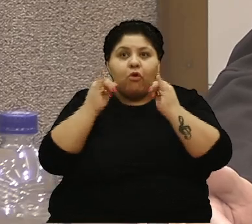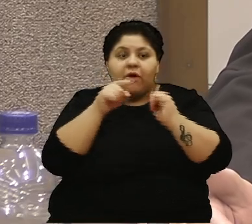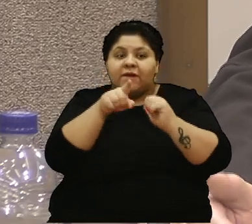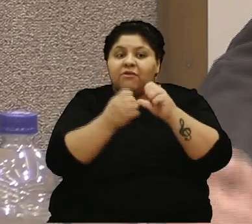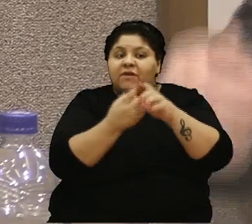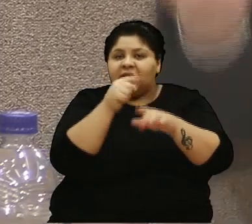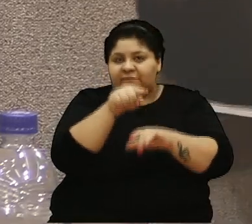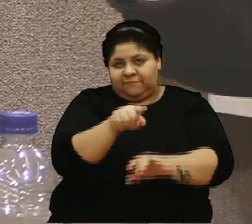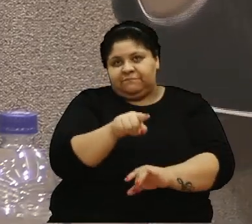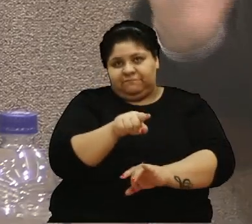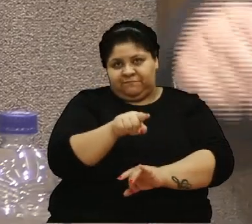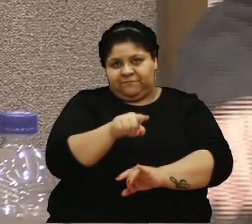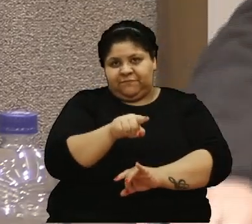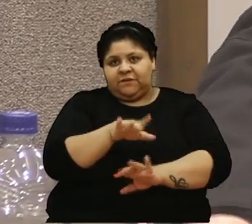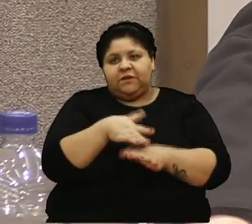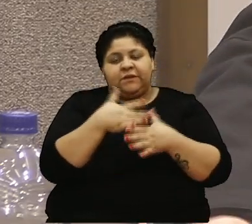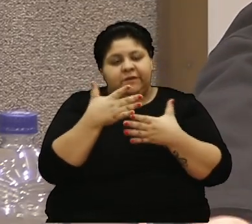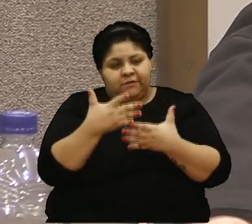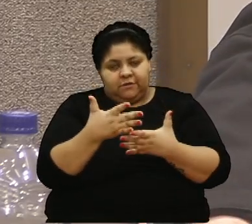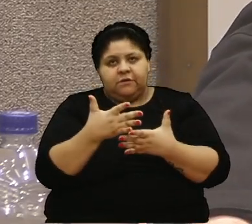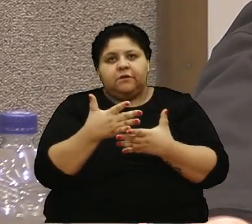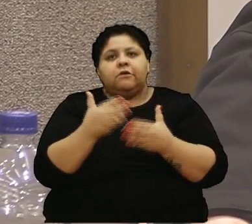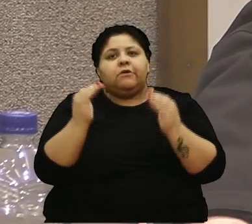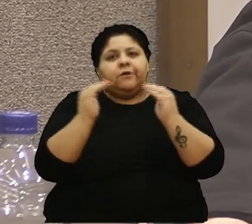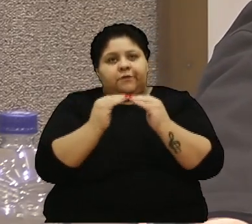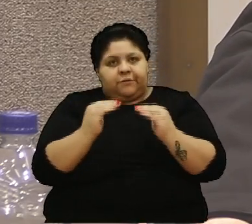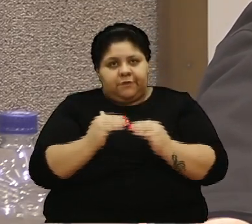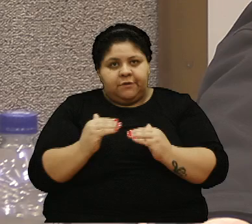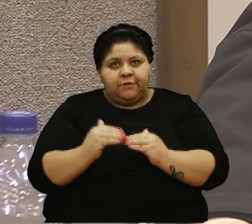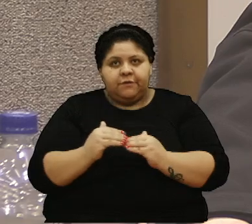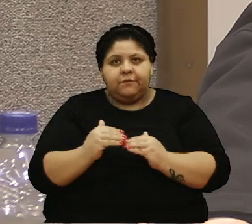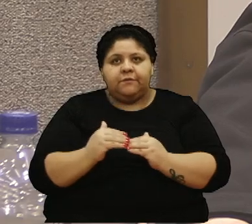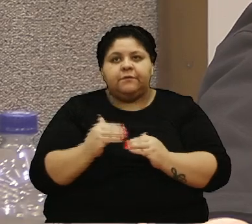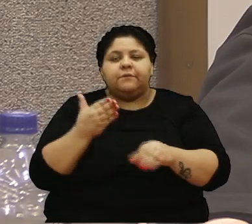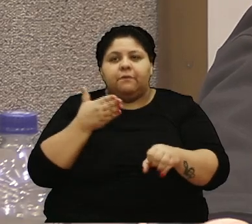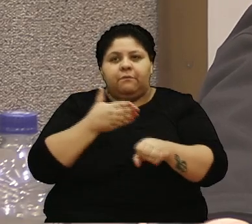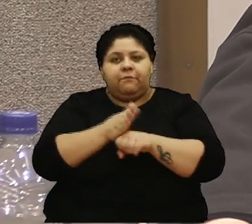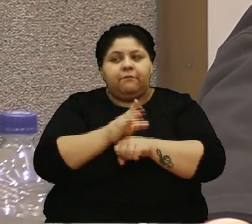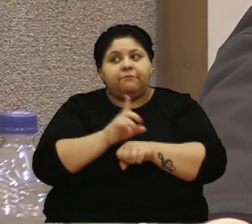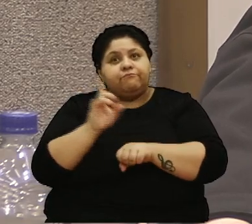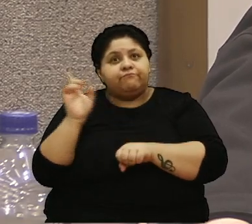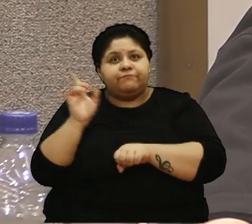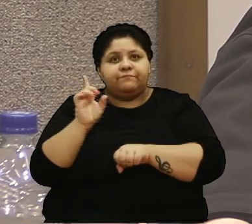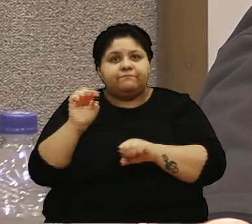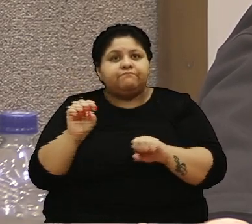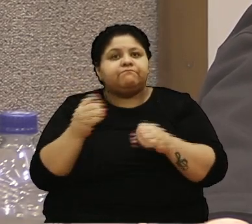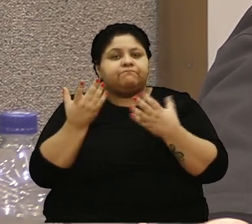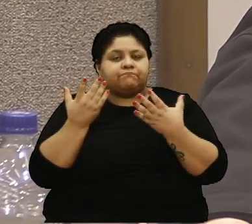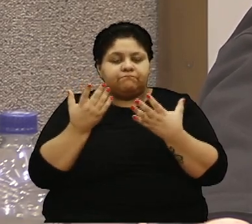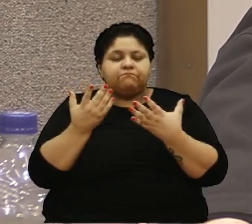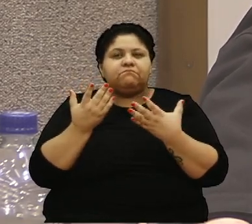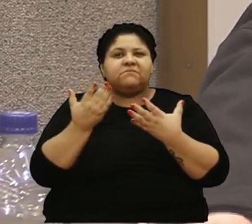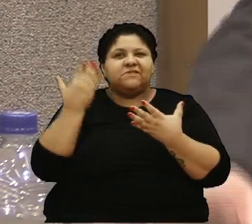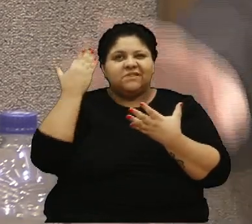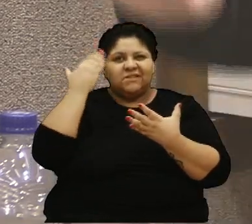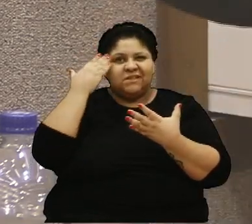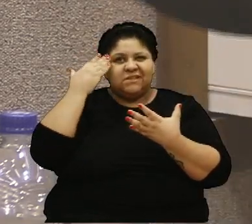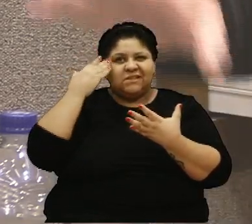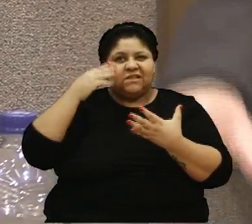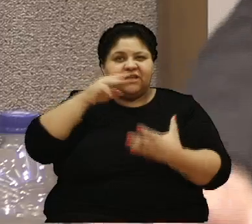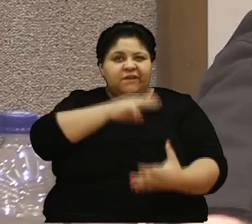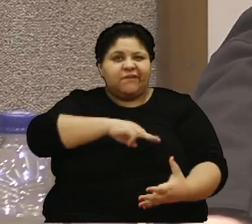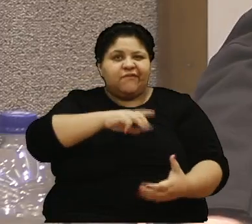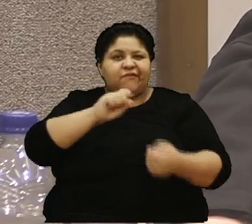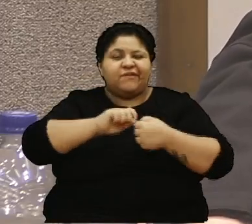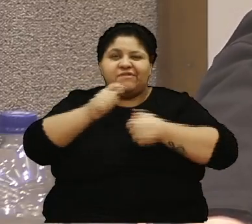lá. Então, concordei com o convite de Vossa Excelência para participar lá desse evento, né? Sei que a Marco Polo está fazendo